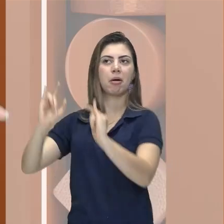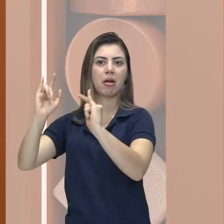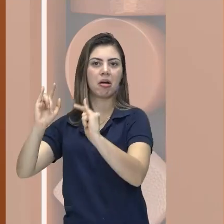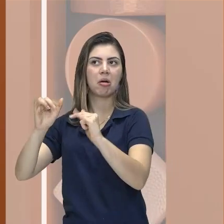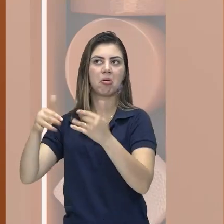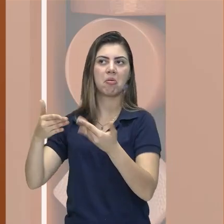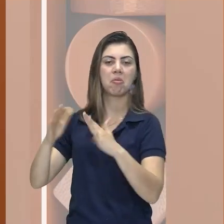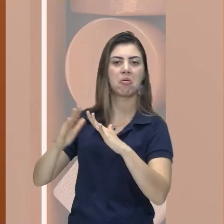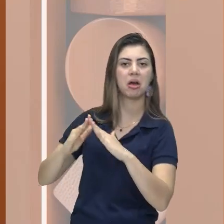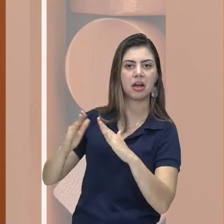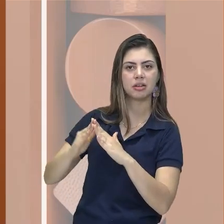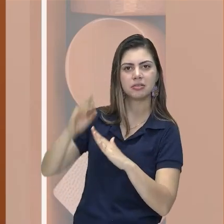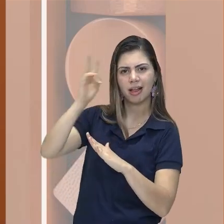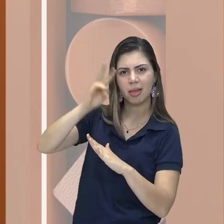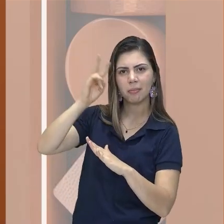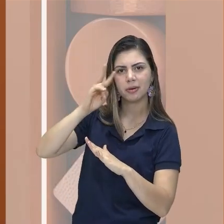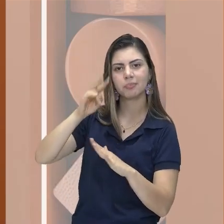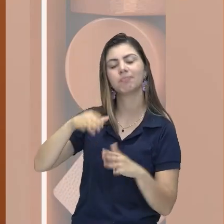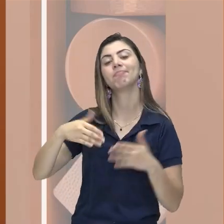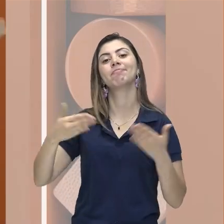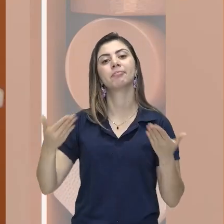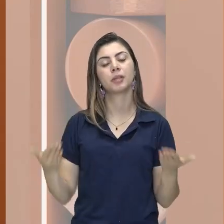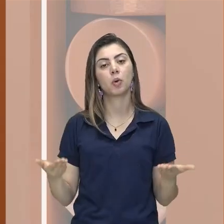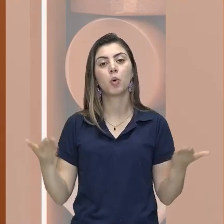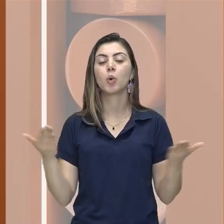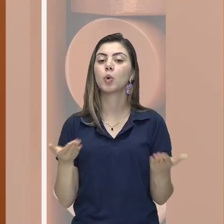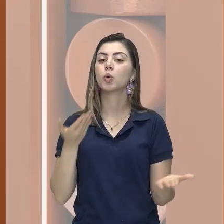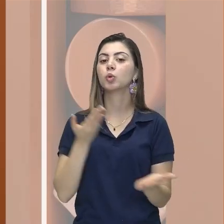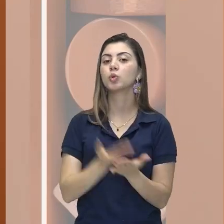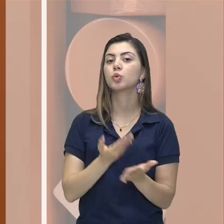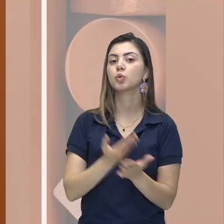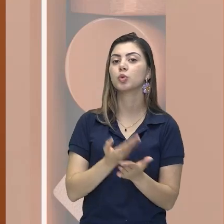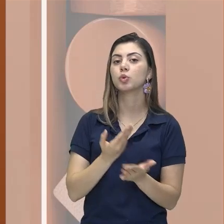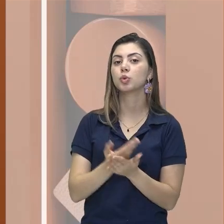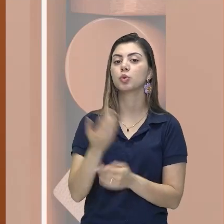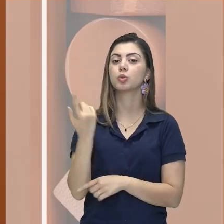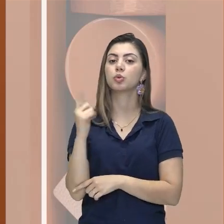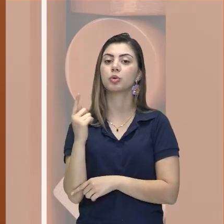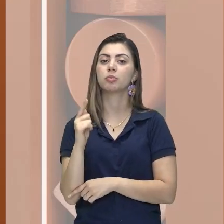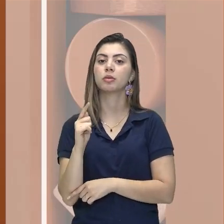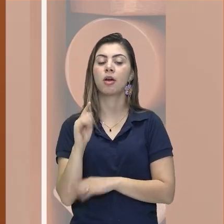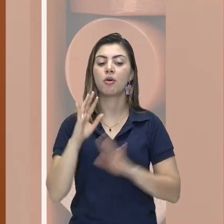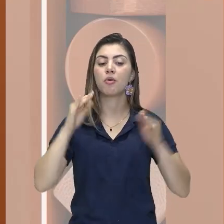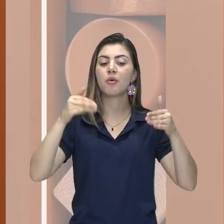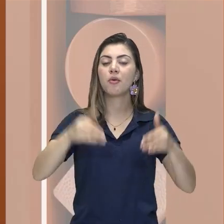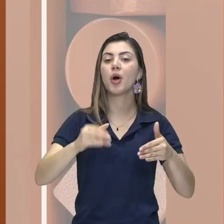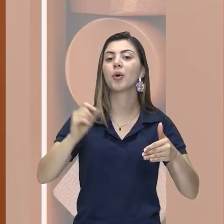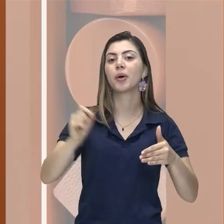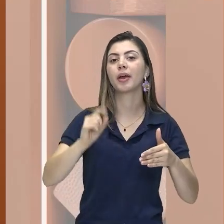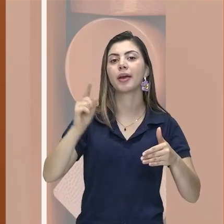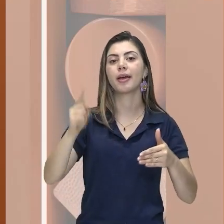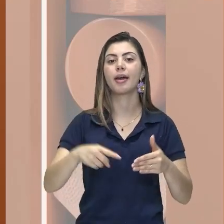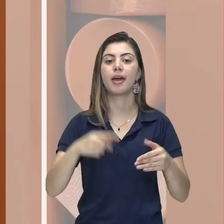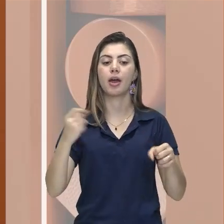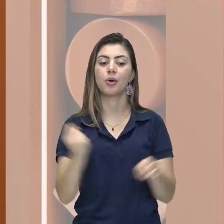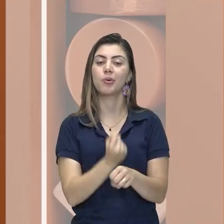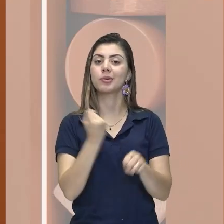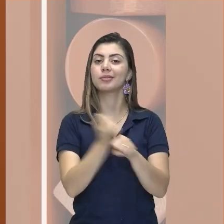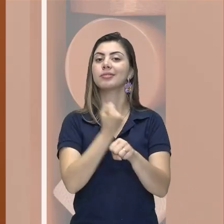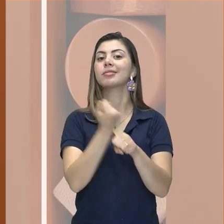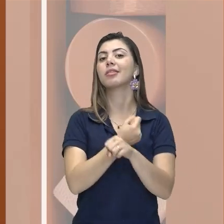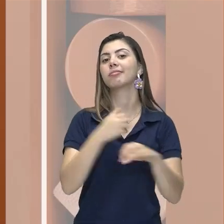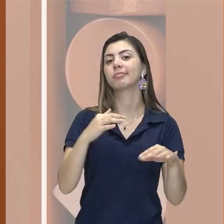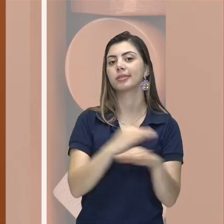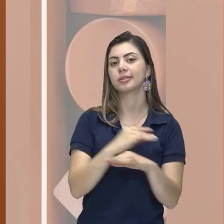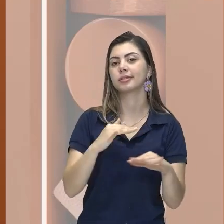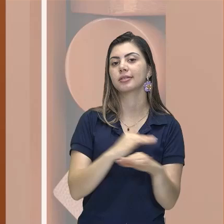Então, nesta aula de geografia, nós iremos tratar sobre urbanização, mais